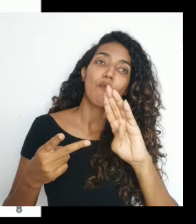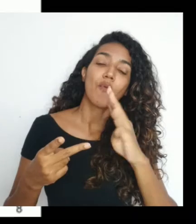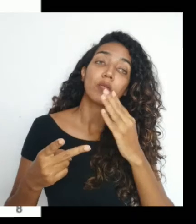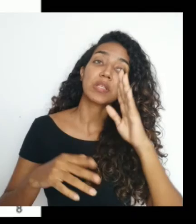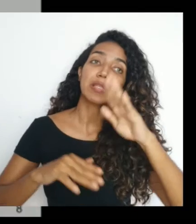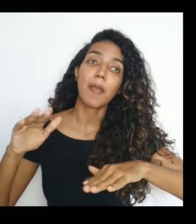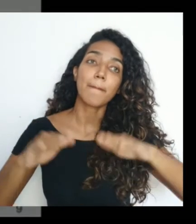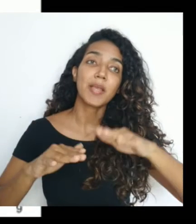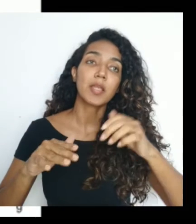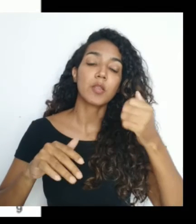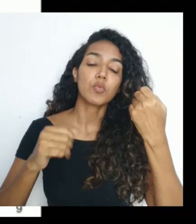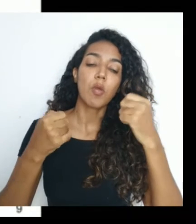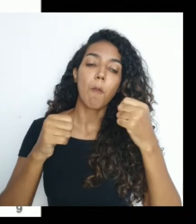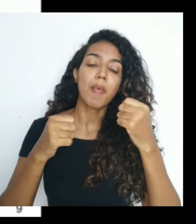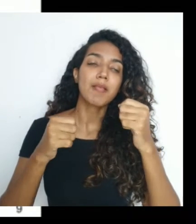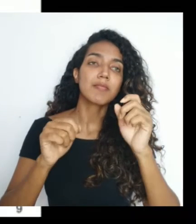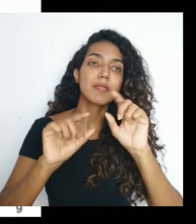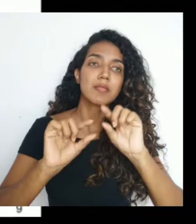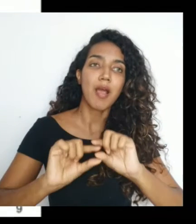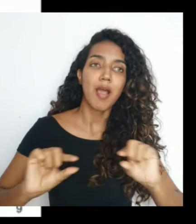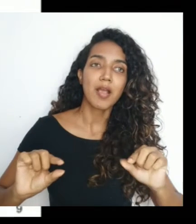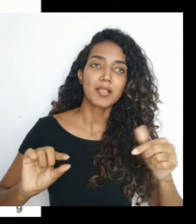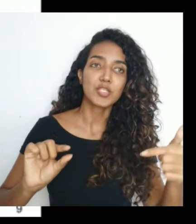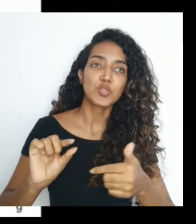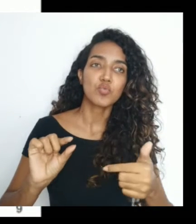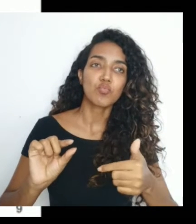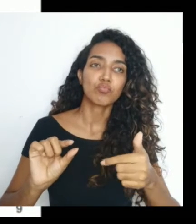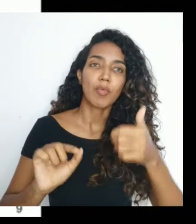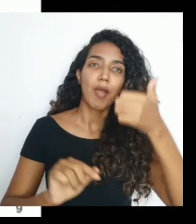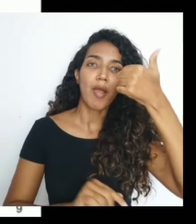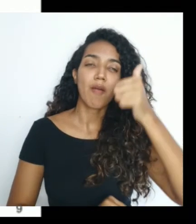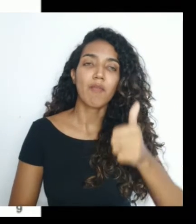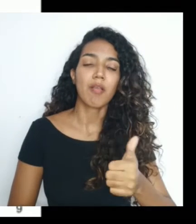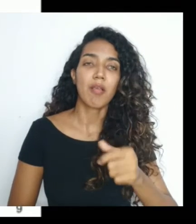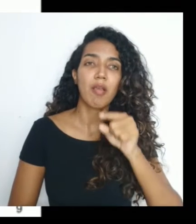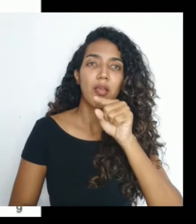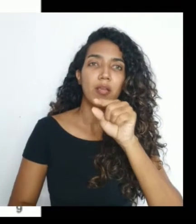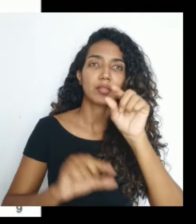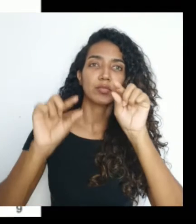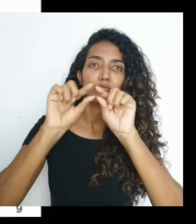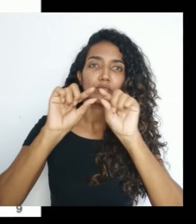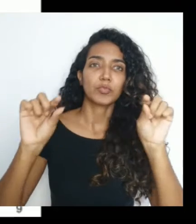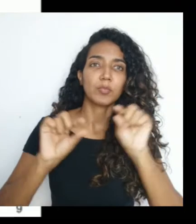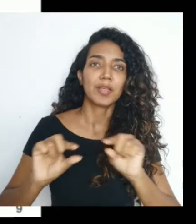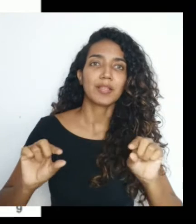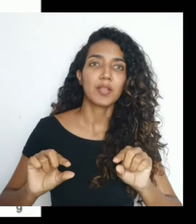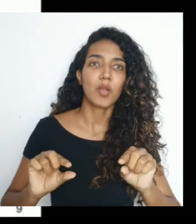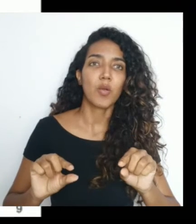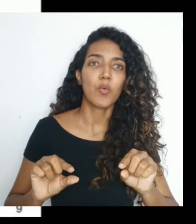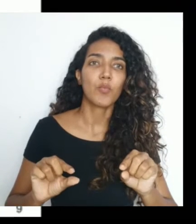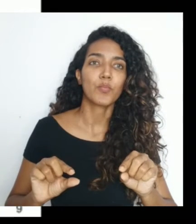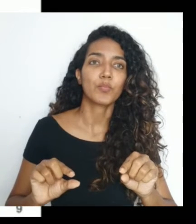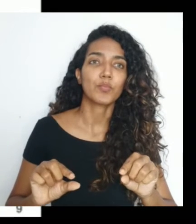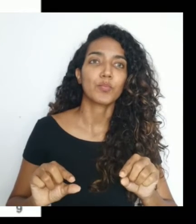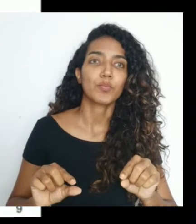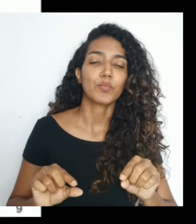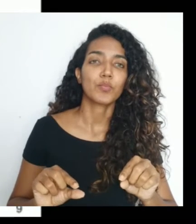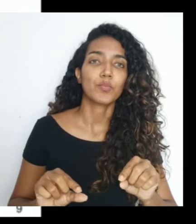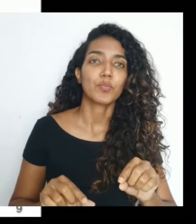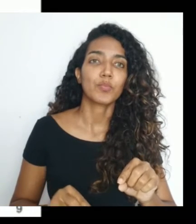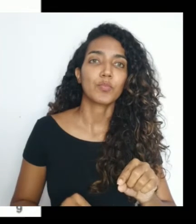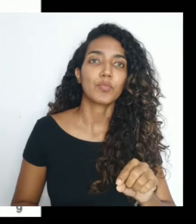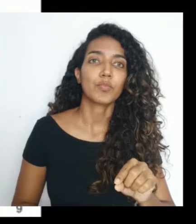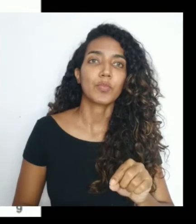expressão. Nesses casos, como eu tinha falado, essas expressões que não estão sublinhadas, esse caso aqui não precisa